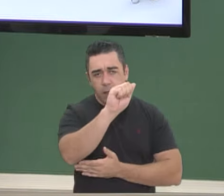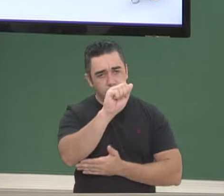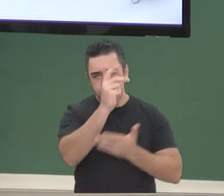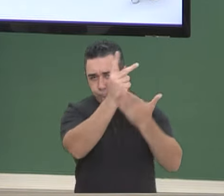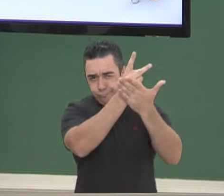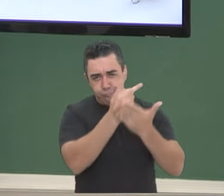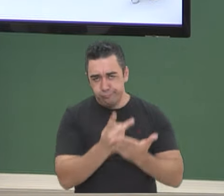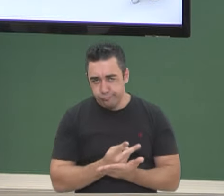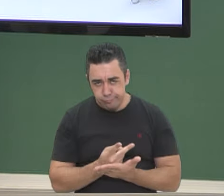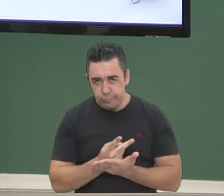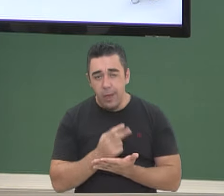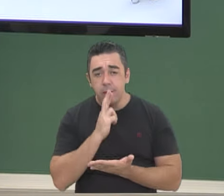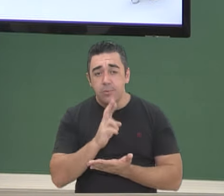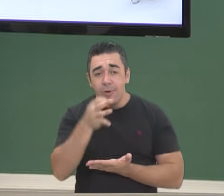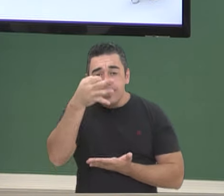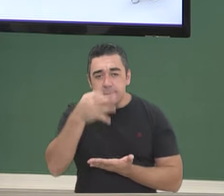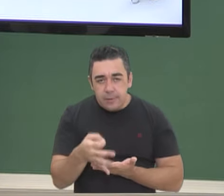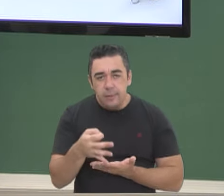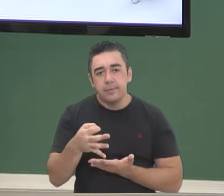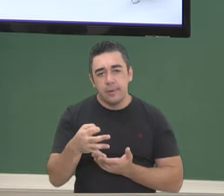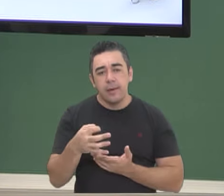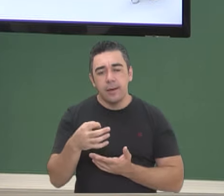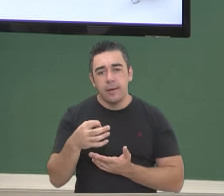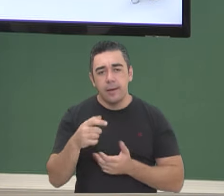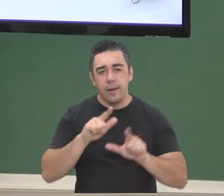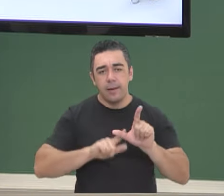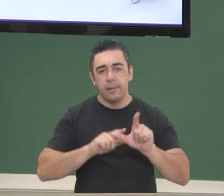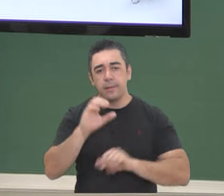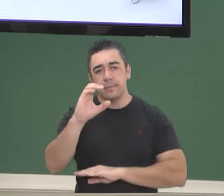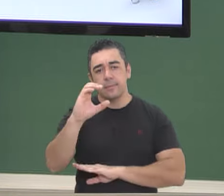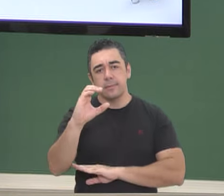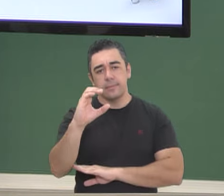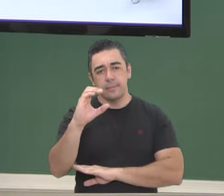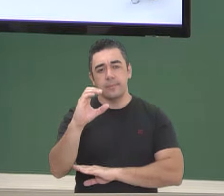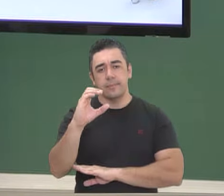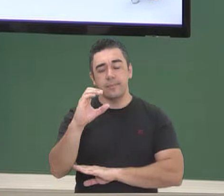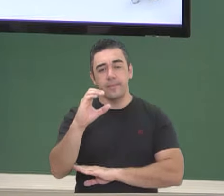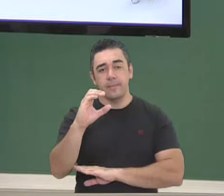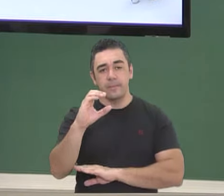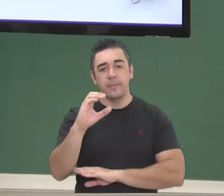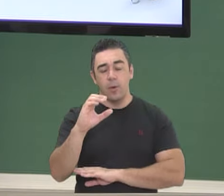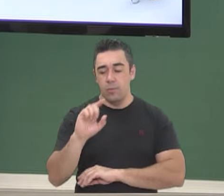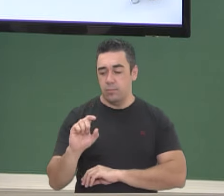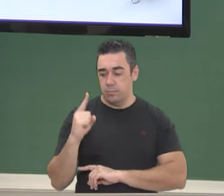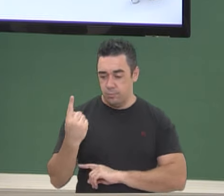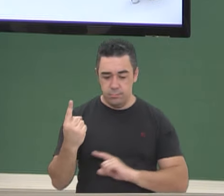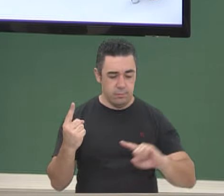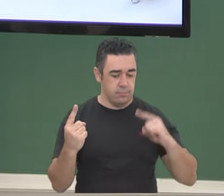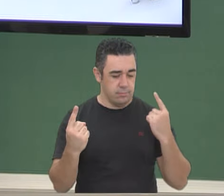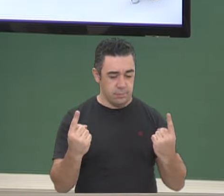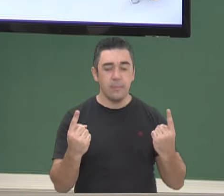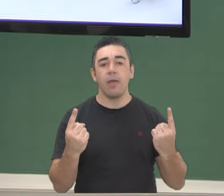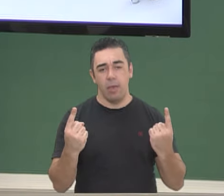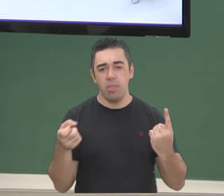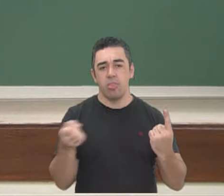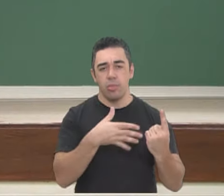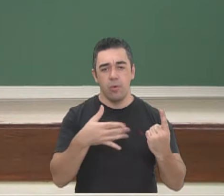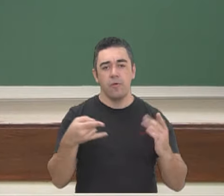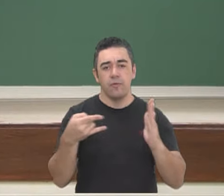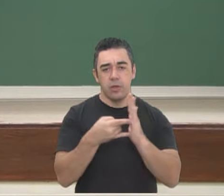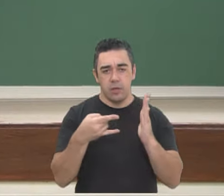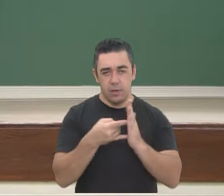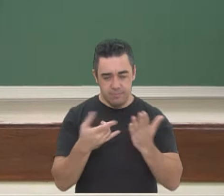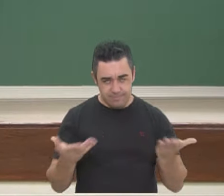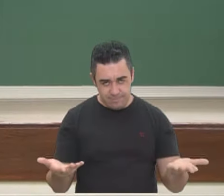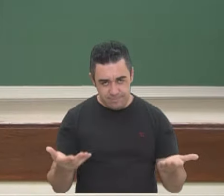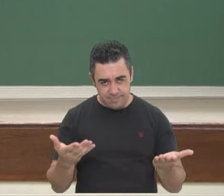né a resposta correta então a letra c né cada um deles se torna um novo ímã